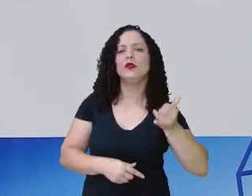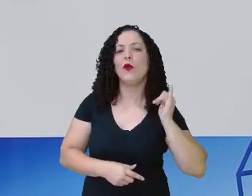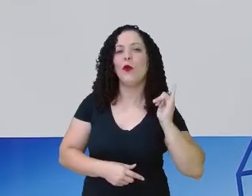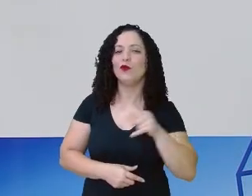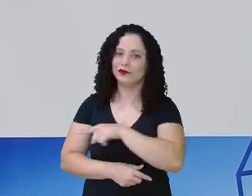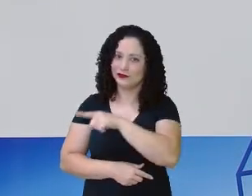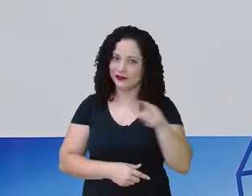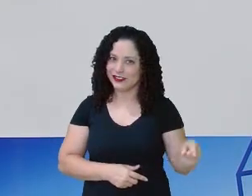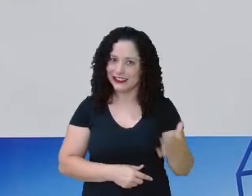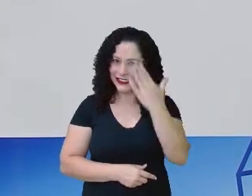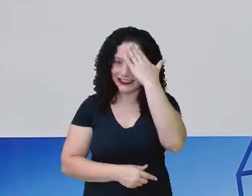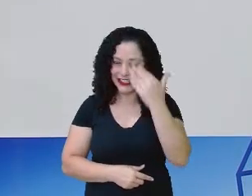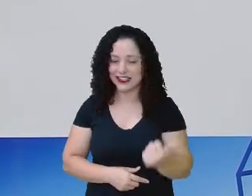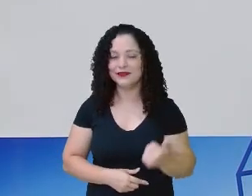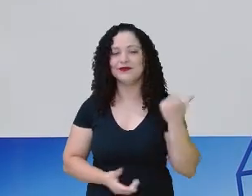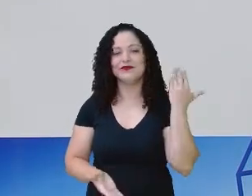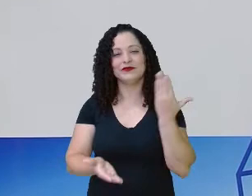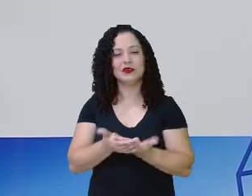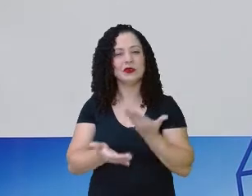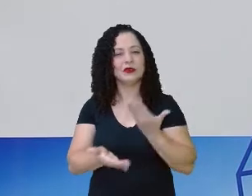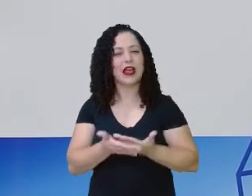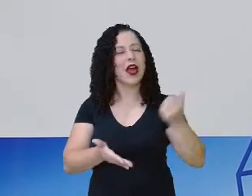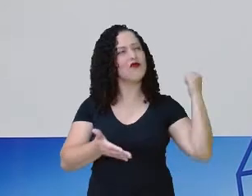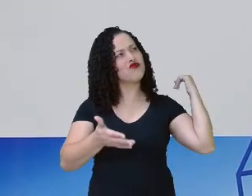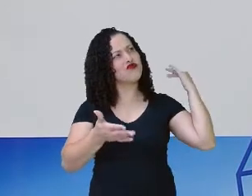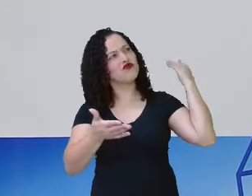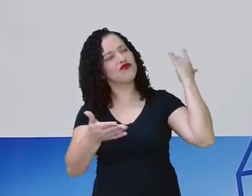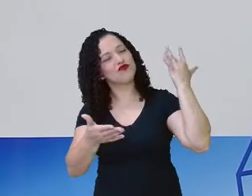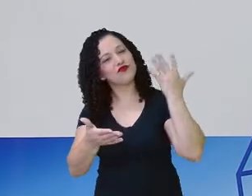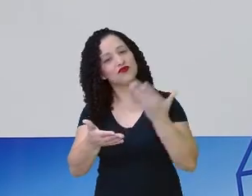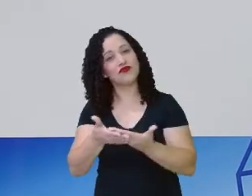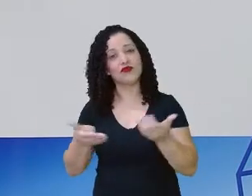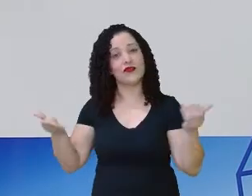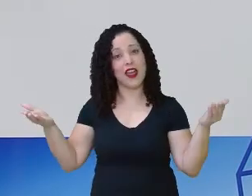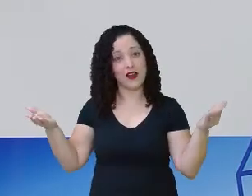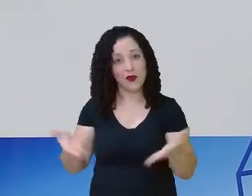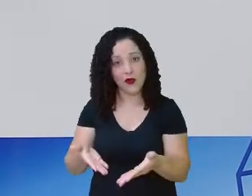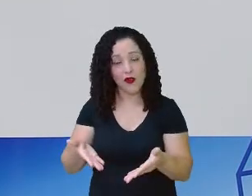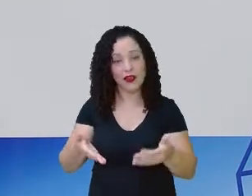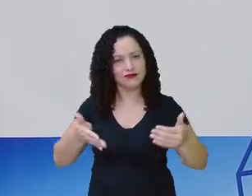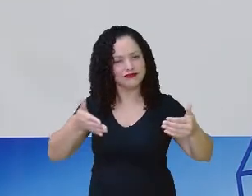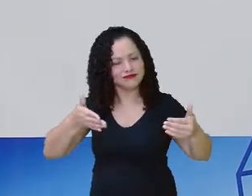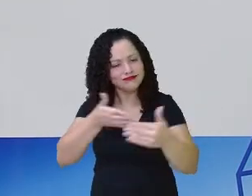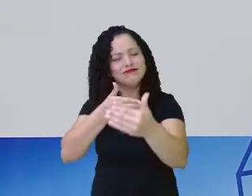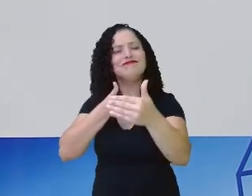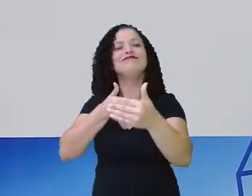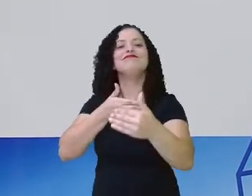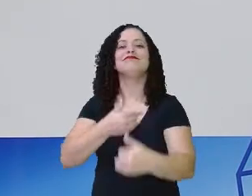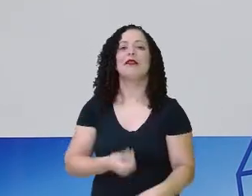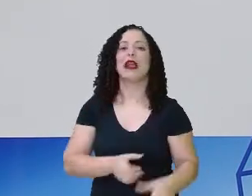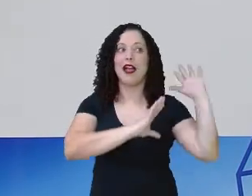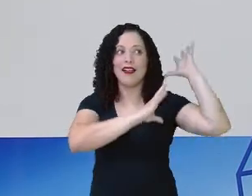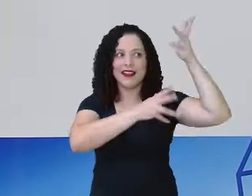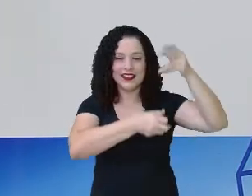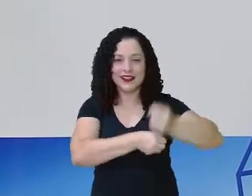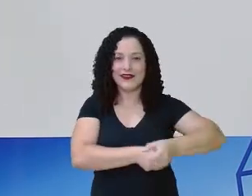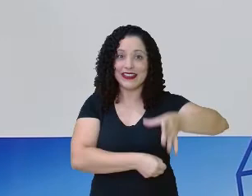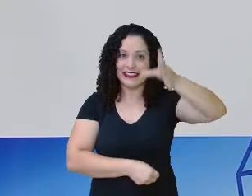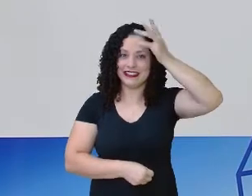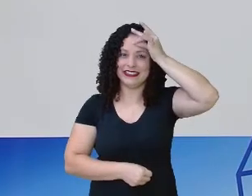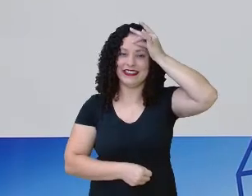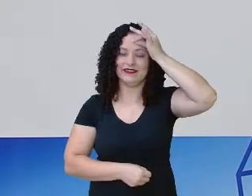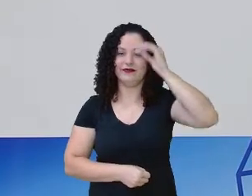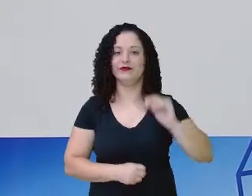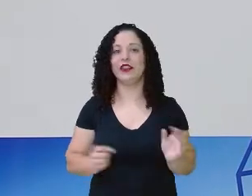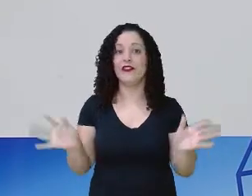sabem, porque trabalhamos isso aí várias aulas e estamos retomando a partir de hoje para dar aquela refrescada. Daqui a pouco, finalzinho de